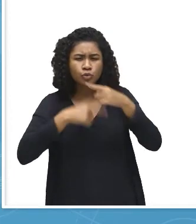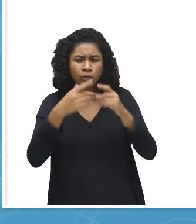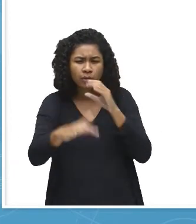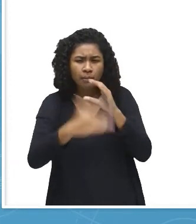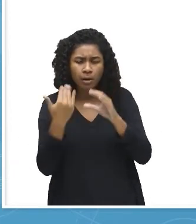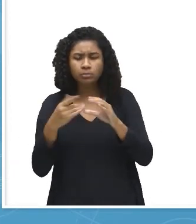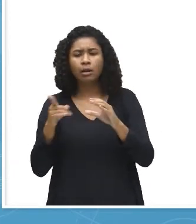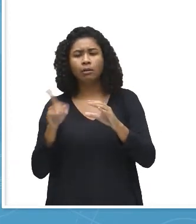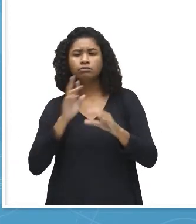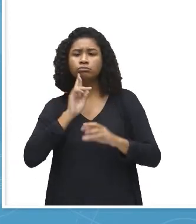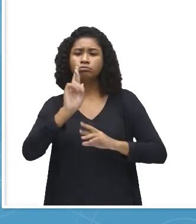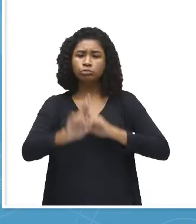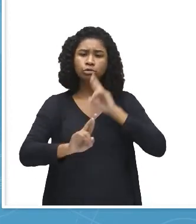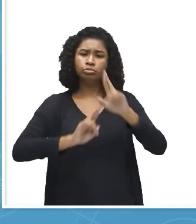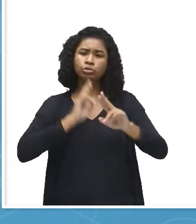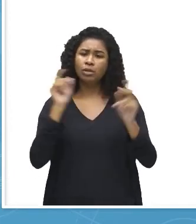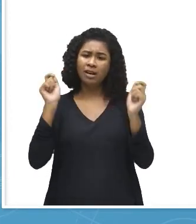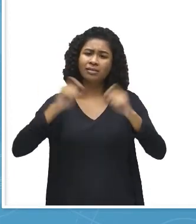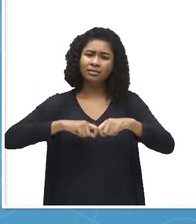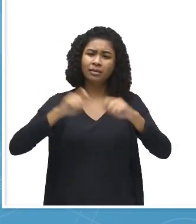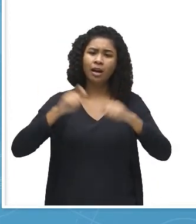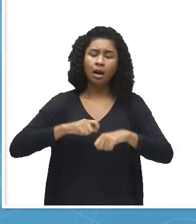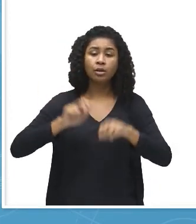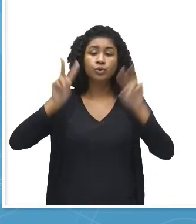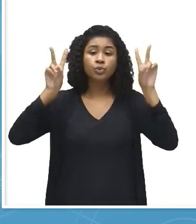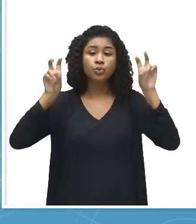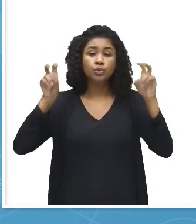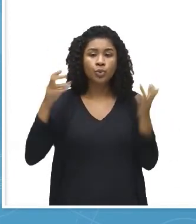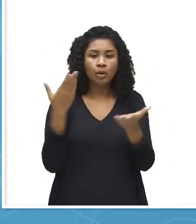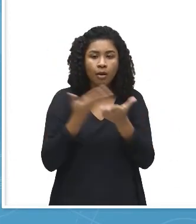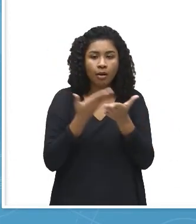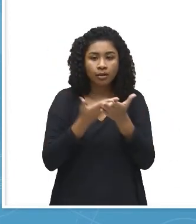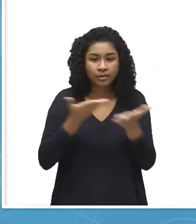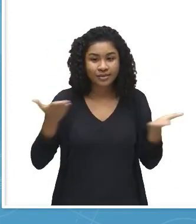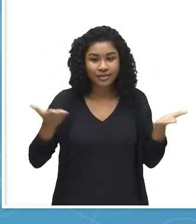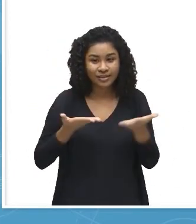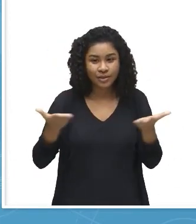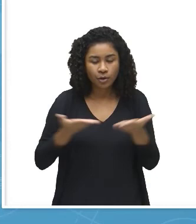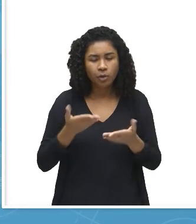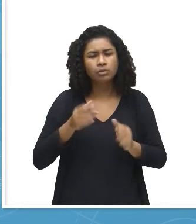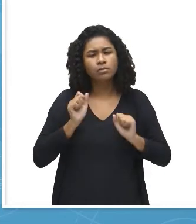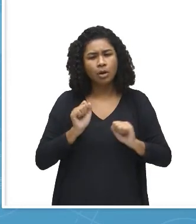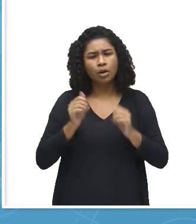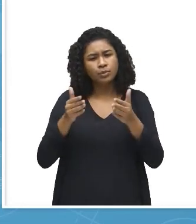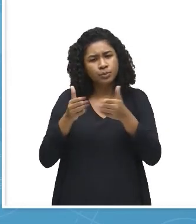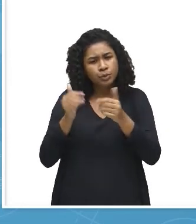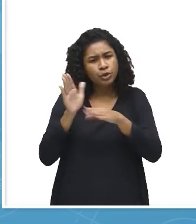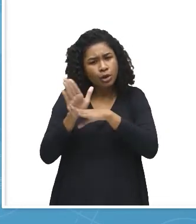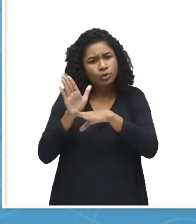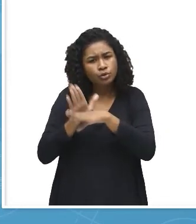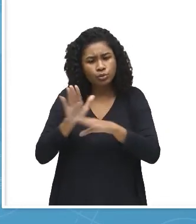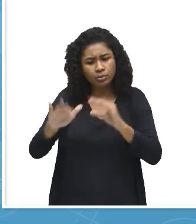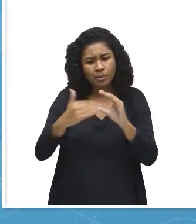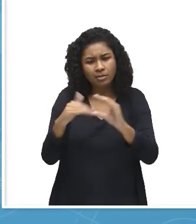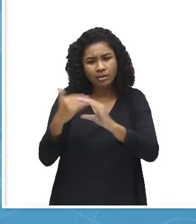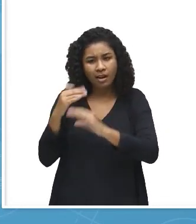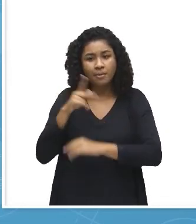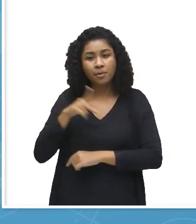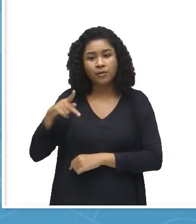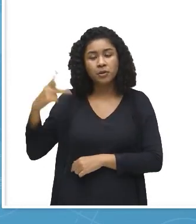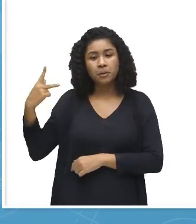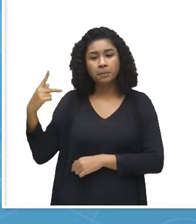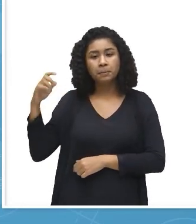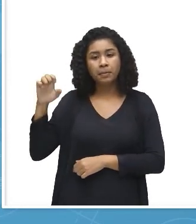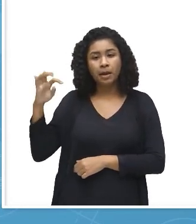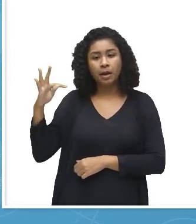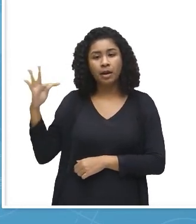vocês possam ter em relação à aula de hoje. Vocês podem pedir ajuda para a nossa professora Pet, a professora Isabel, a